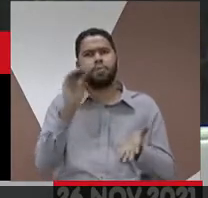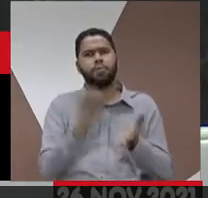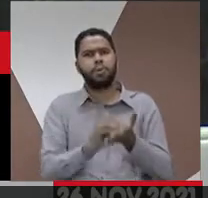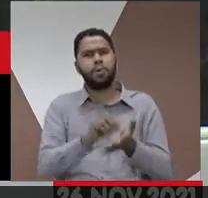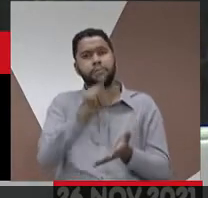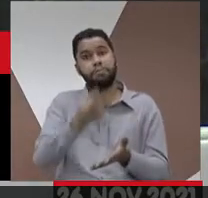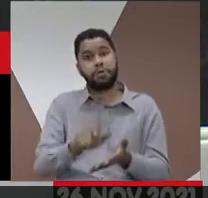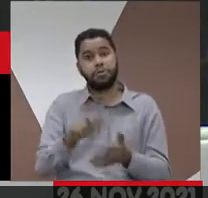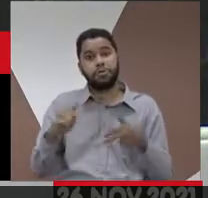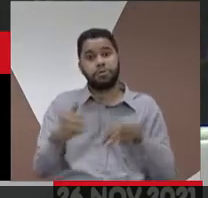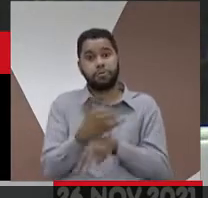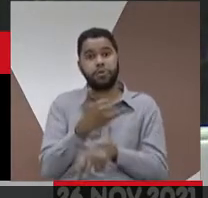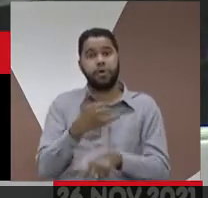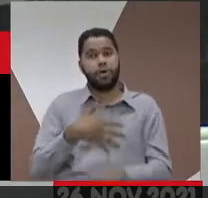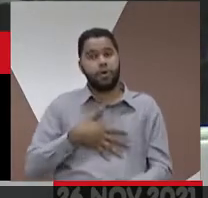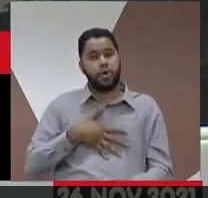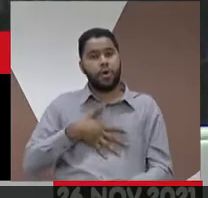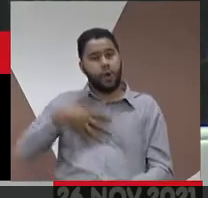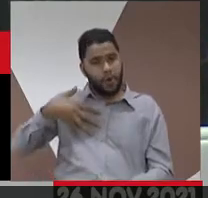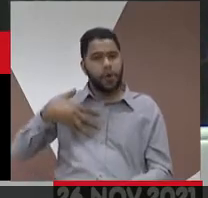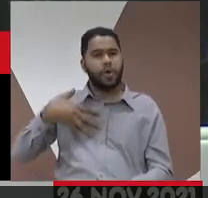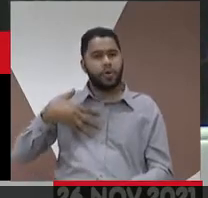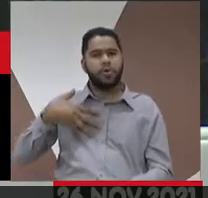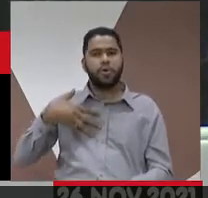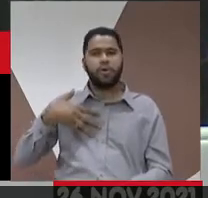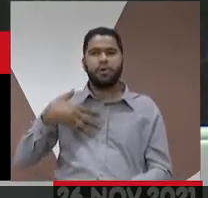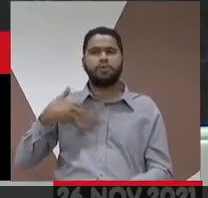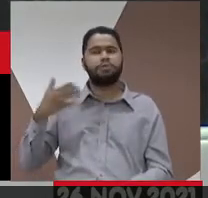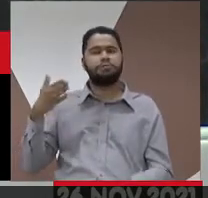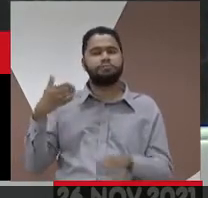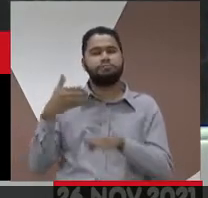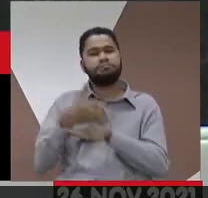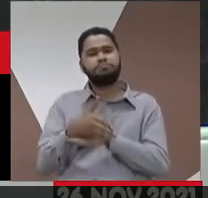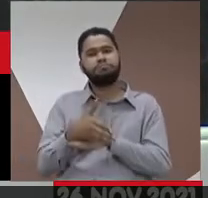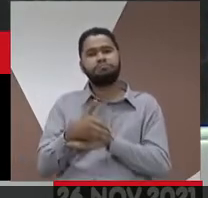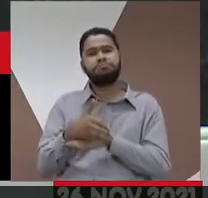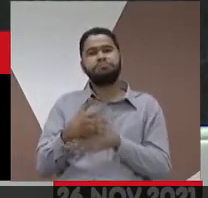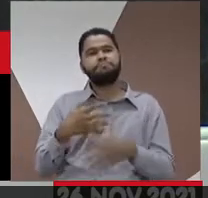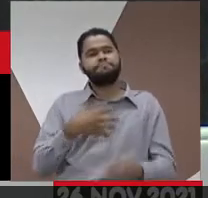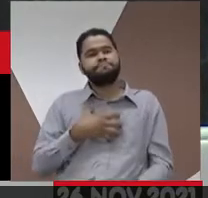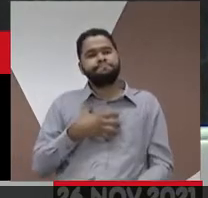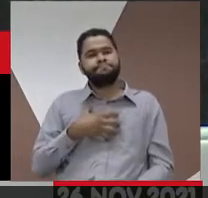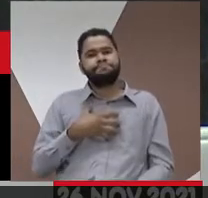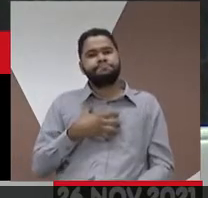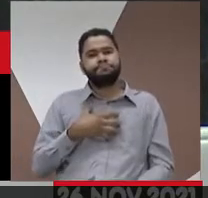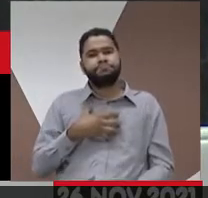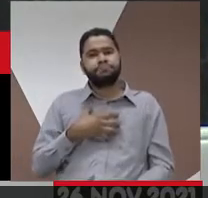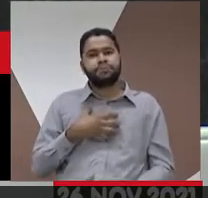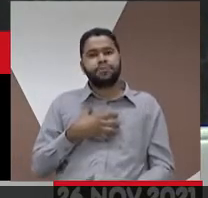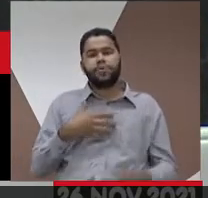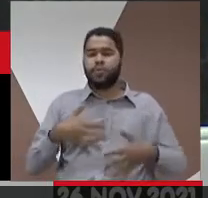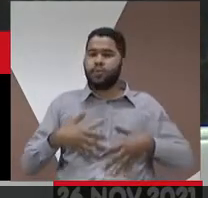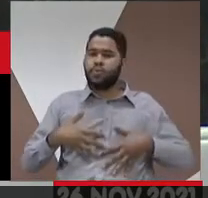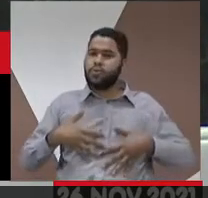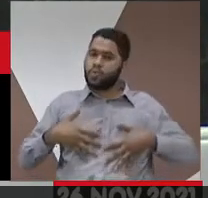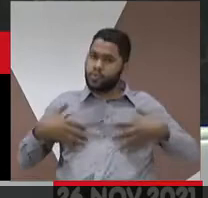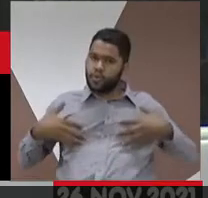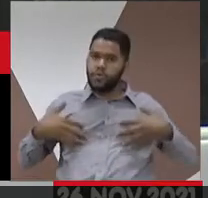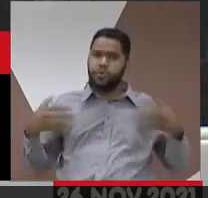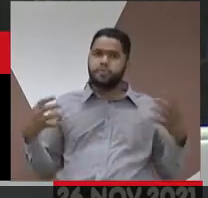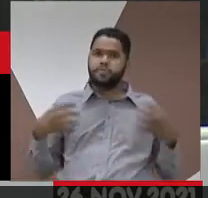que possa, orgulhosamente, e de uma maneira sentida também, com orgulho, com sentimento de